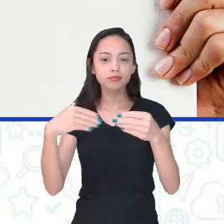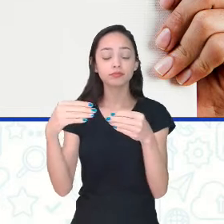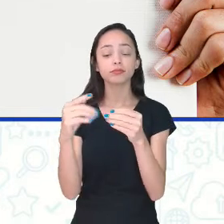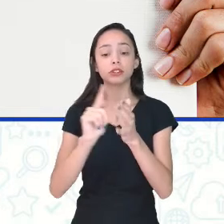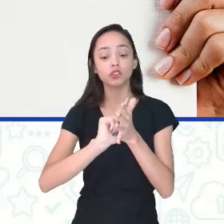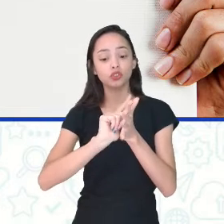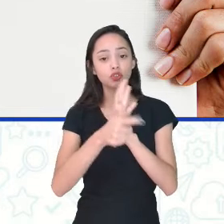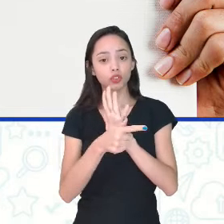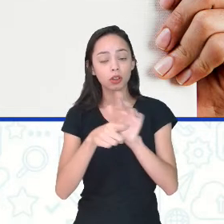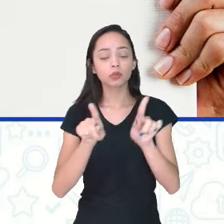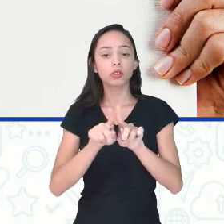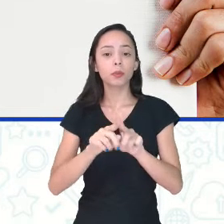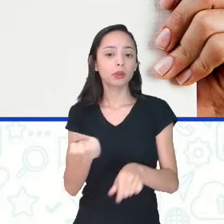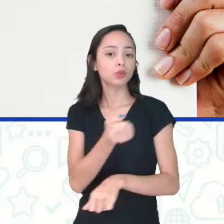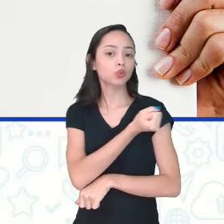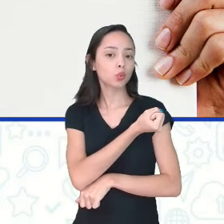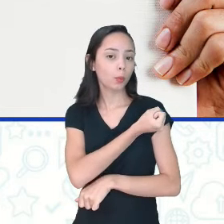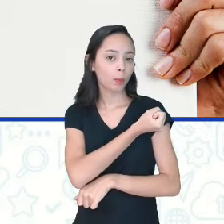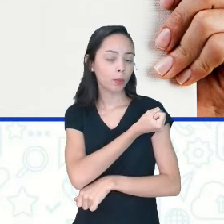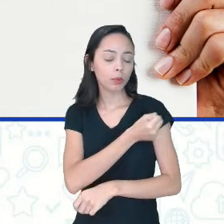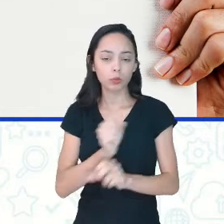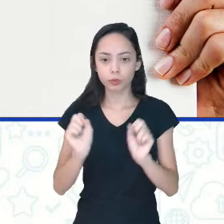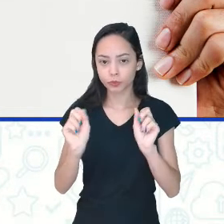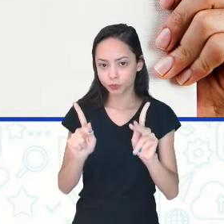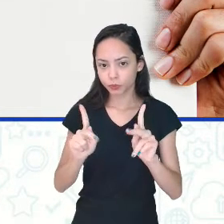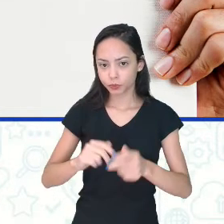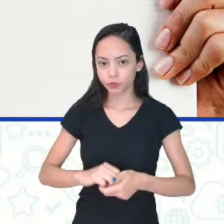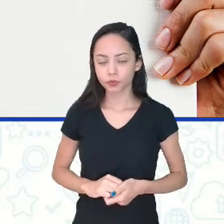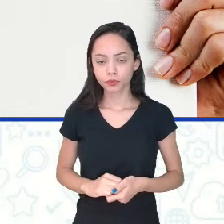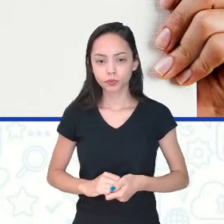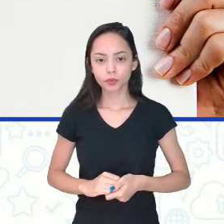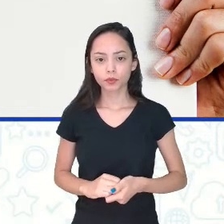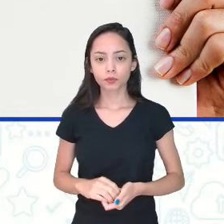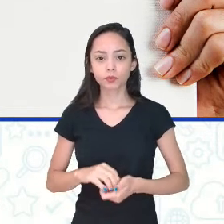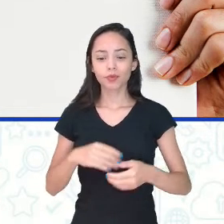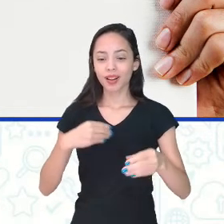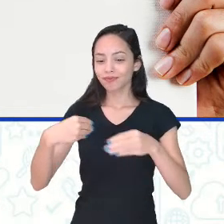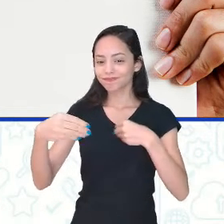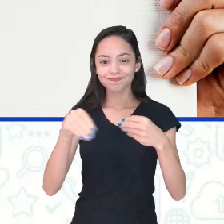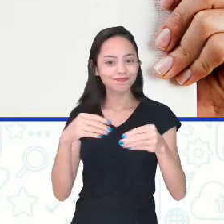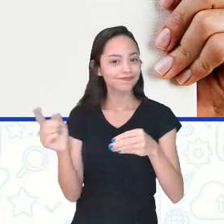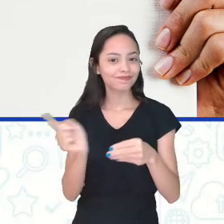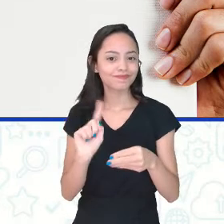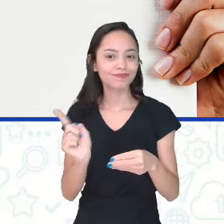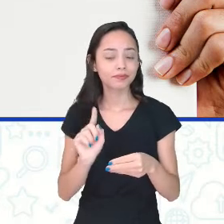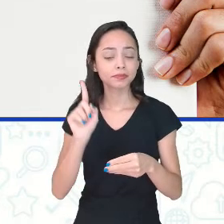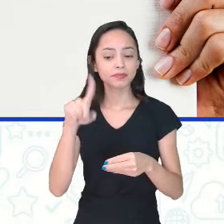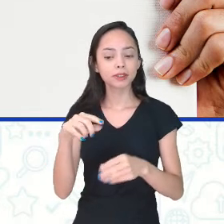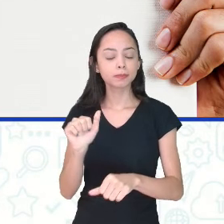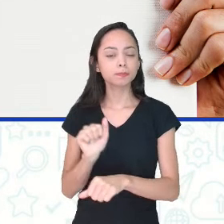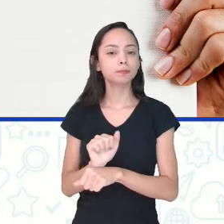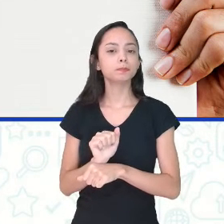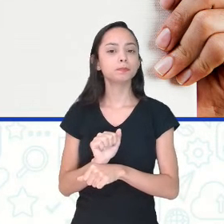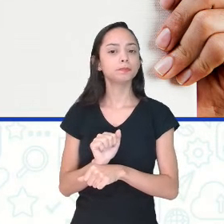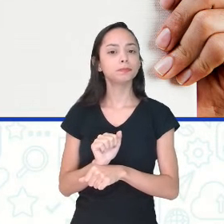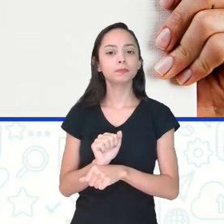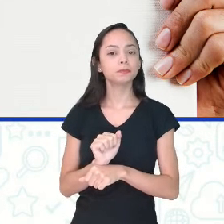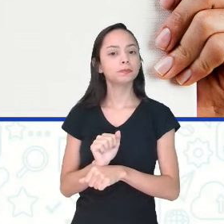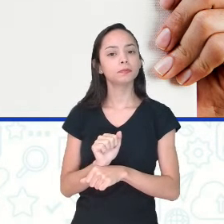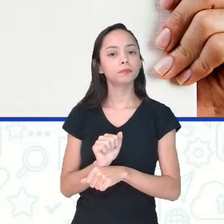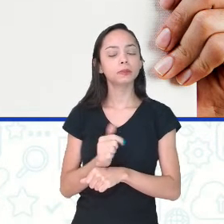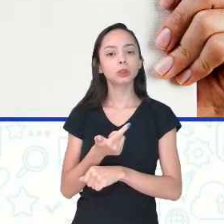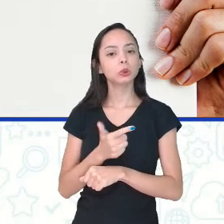e número, tá? Já as invariáveis são estáticas, ou seja, não